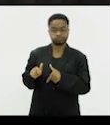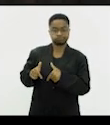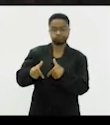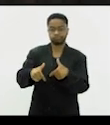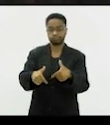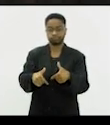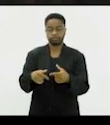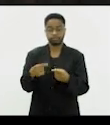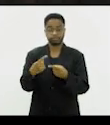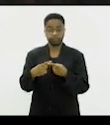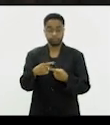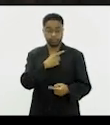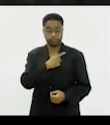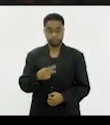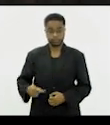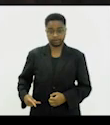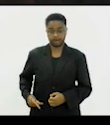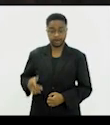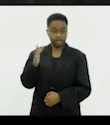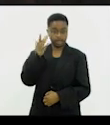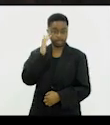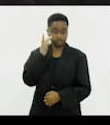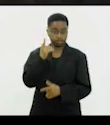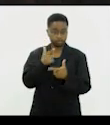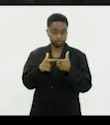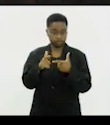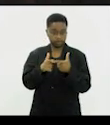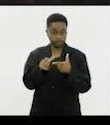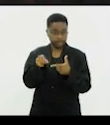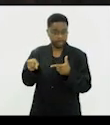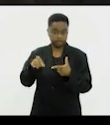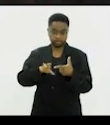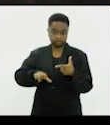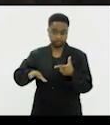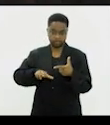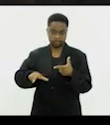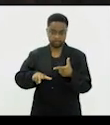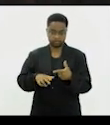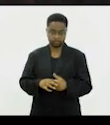O presidente acha que o problema não é ele.